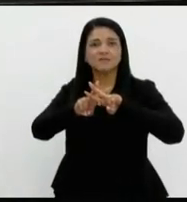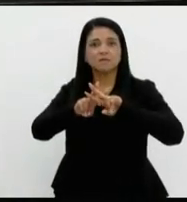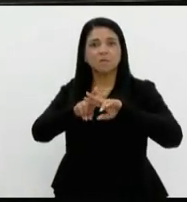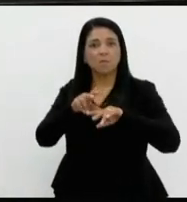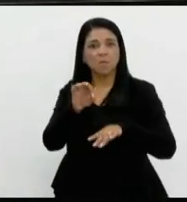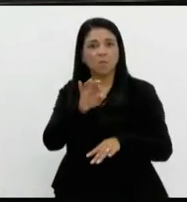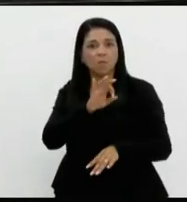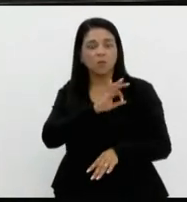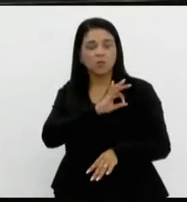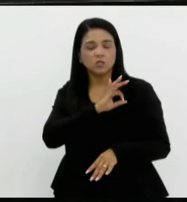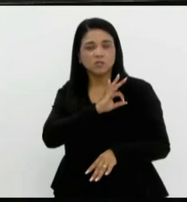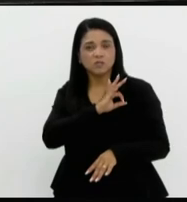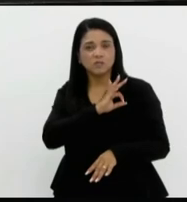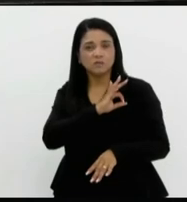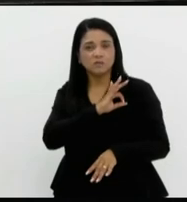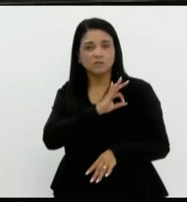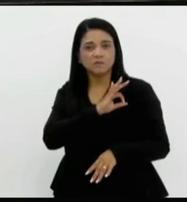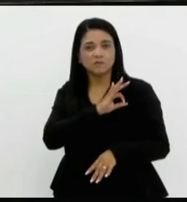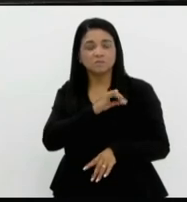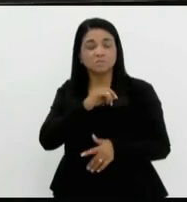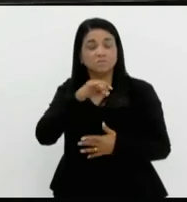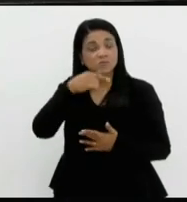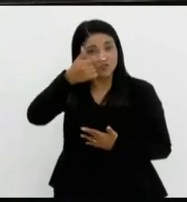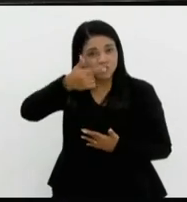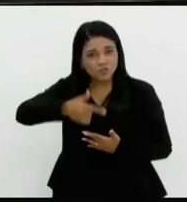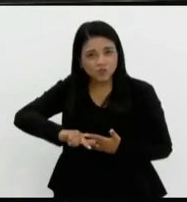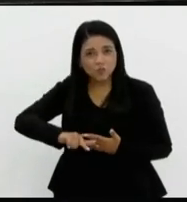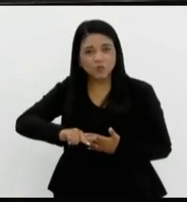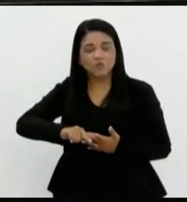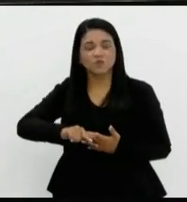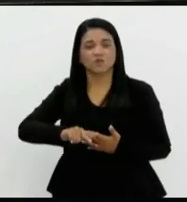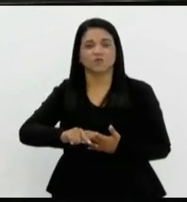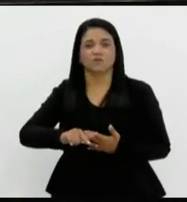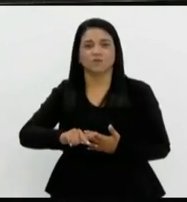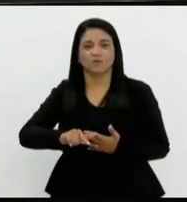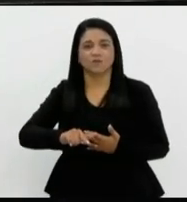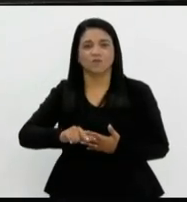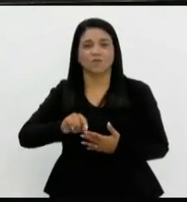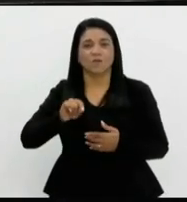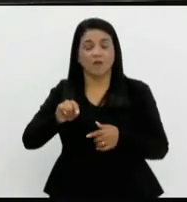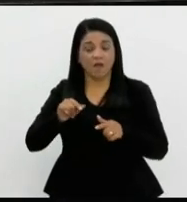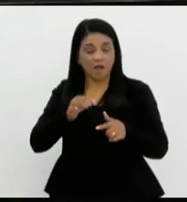seja, mais um fato onde